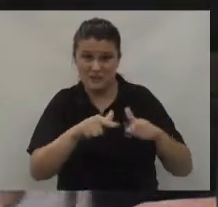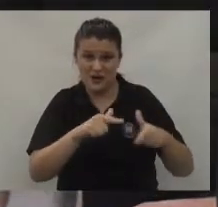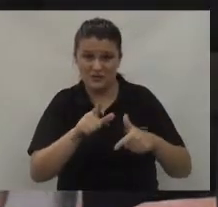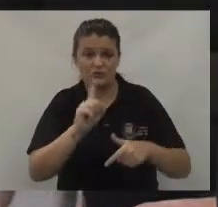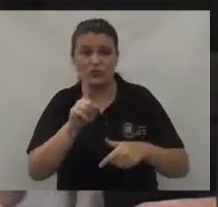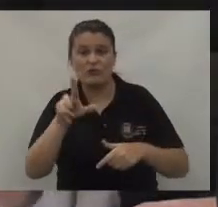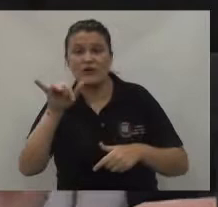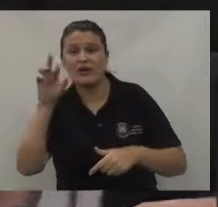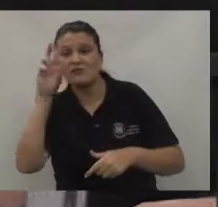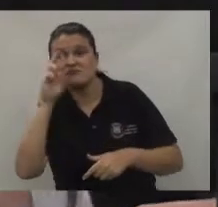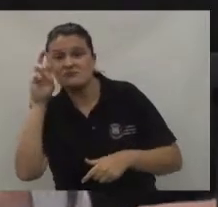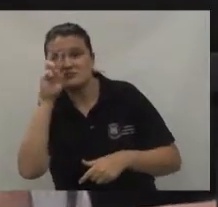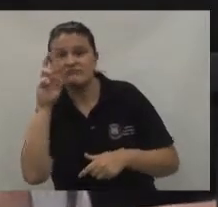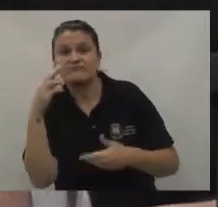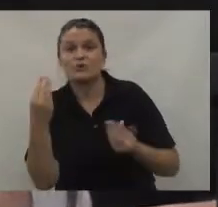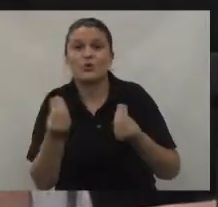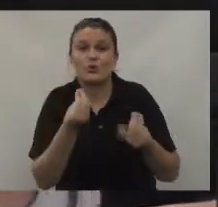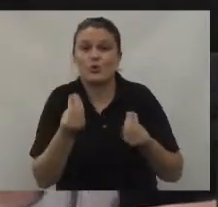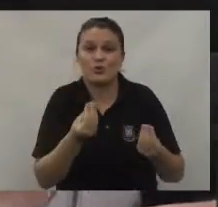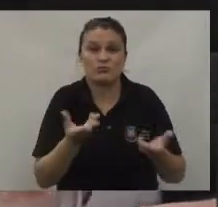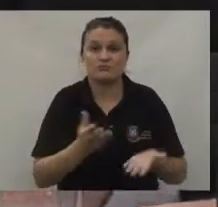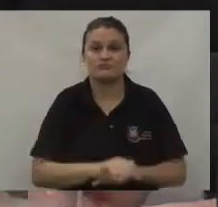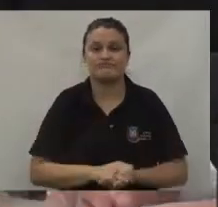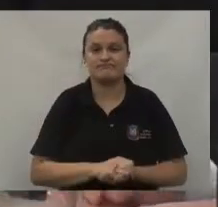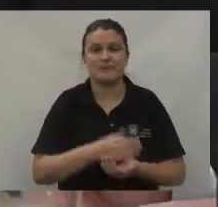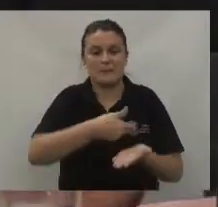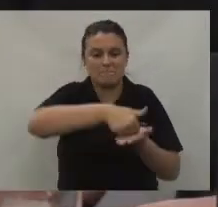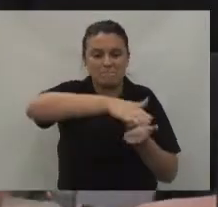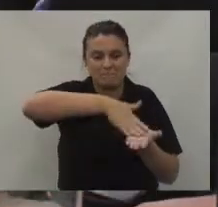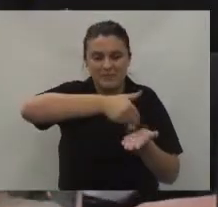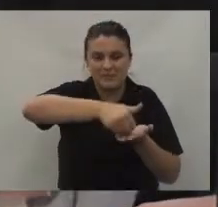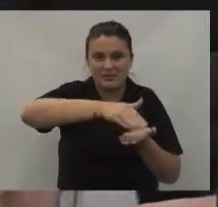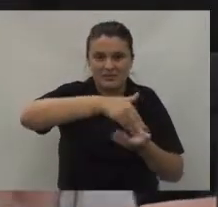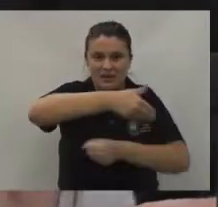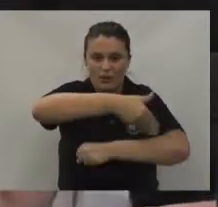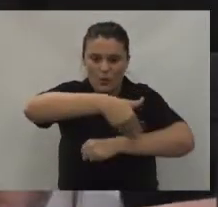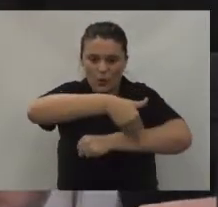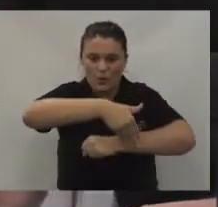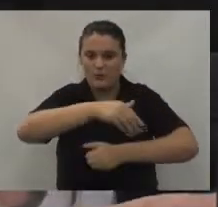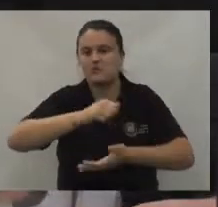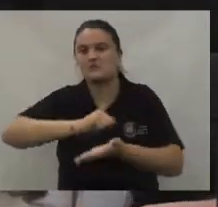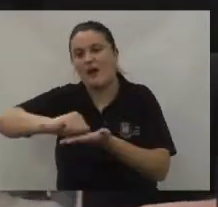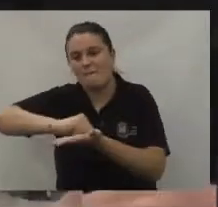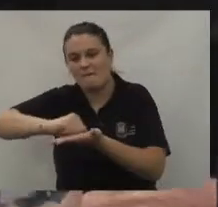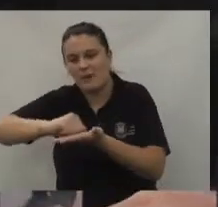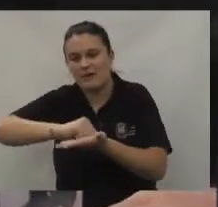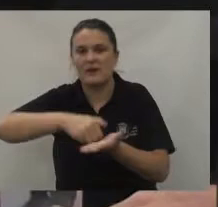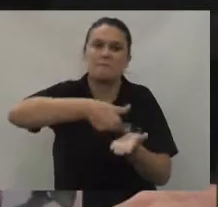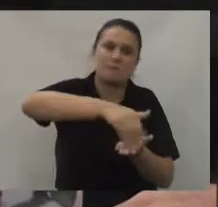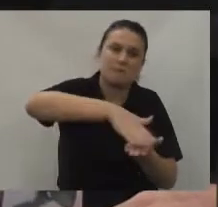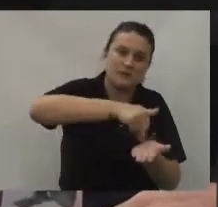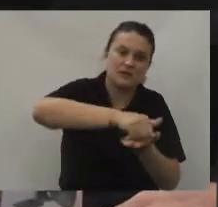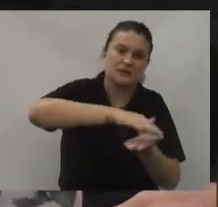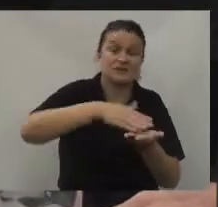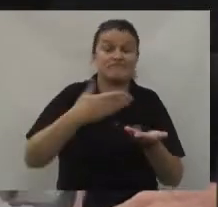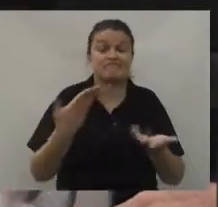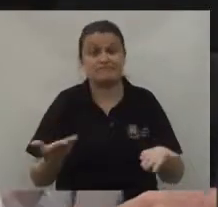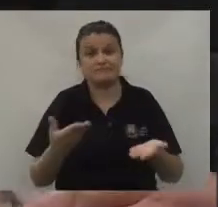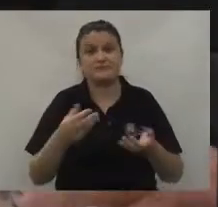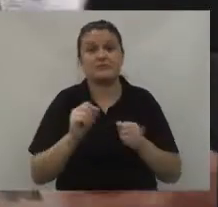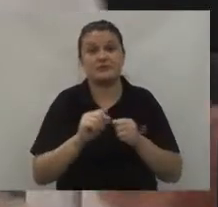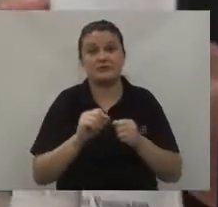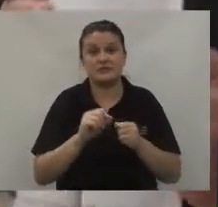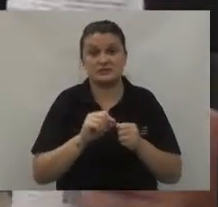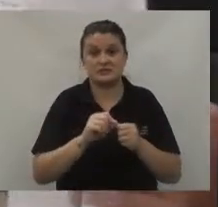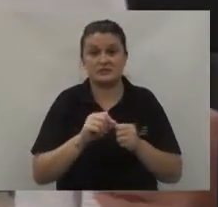vai ver o que tá fazendo então como é que fica pinta daquele jeito a depois de espírito vai deixa todo mundo lá do jeito vai